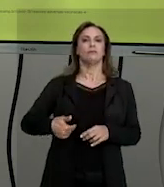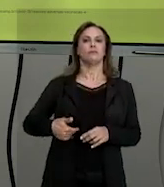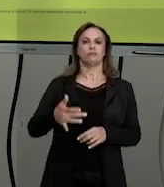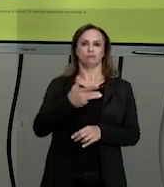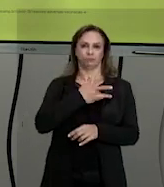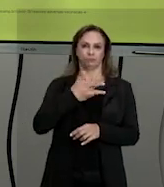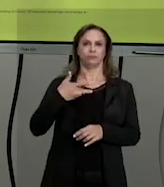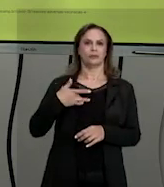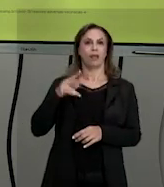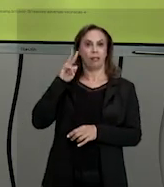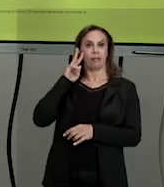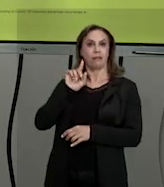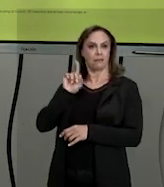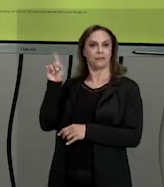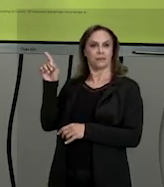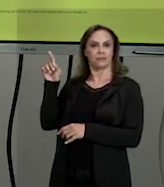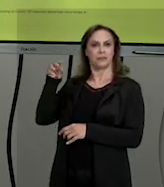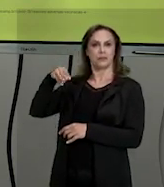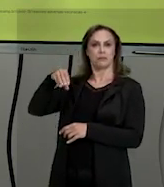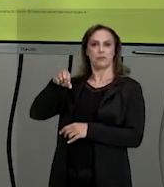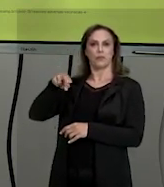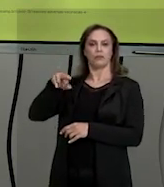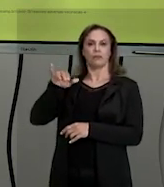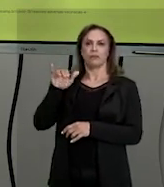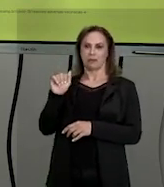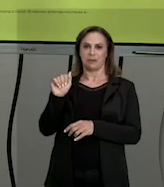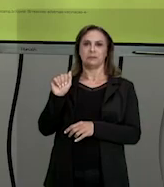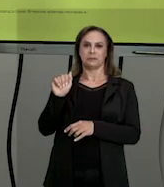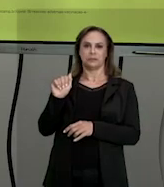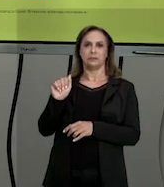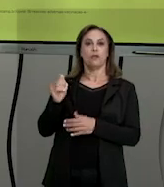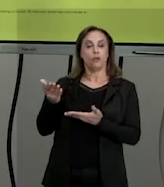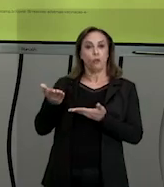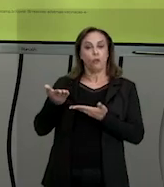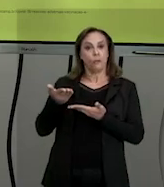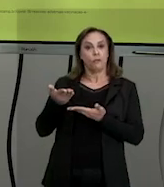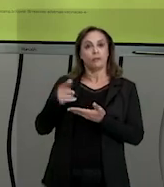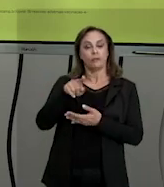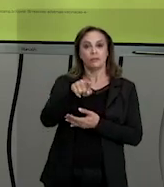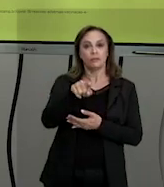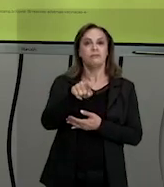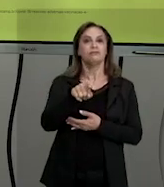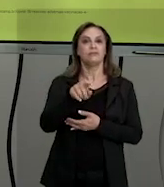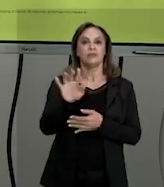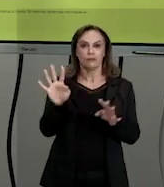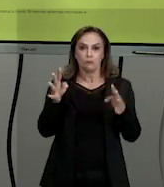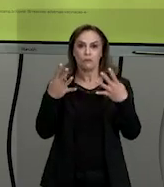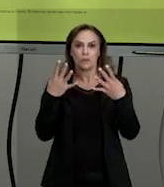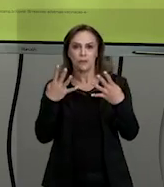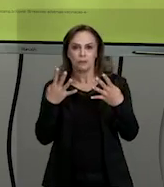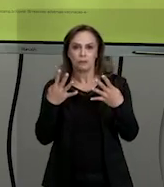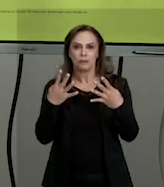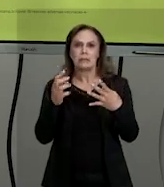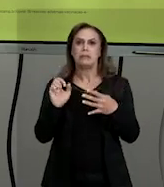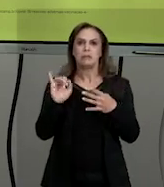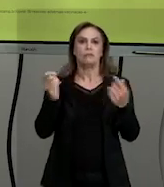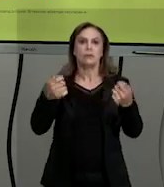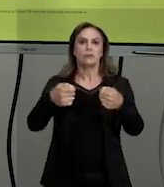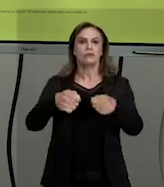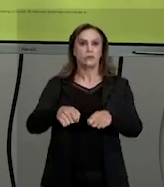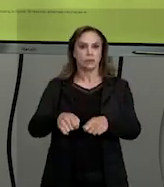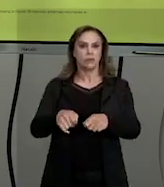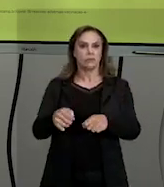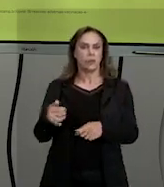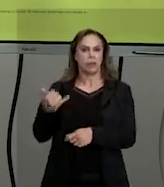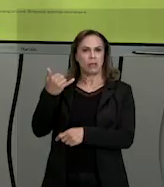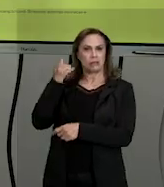nossa personagem? Então, a Mônica faz um convite para você que está me assistindo aí, tá? Se você puder, pega seu celular,